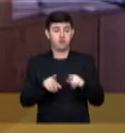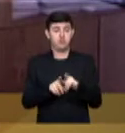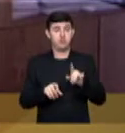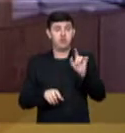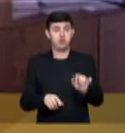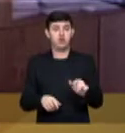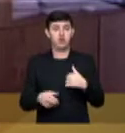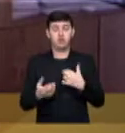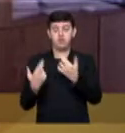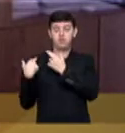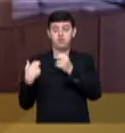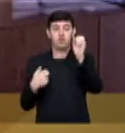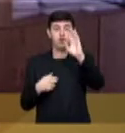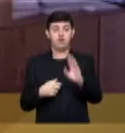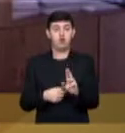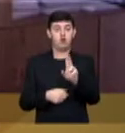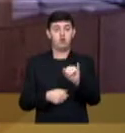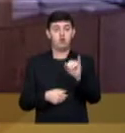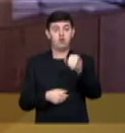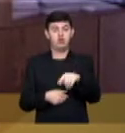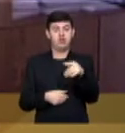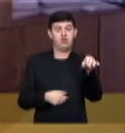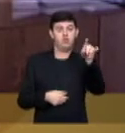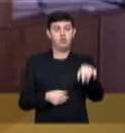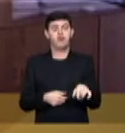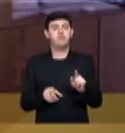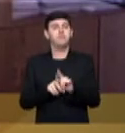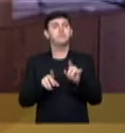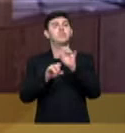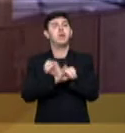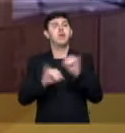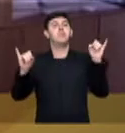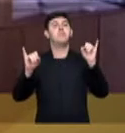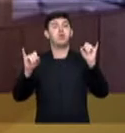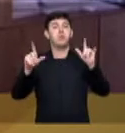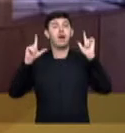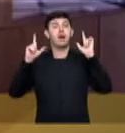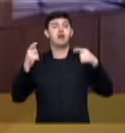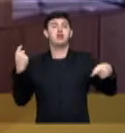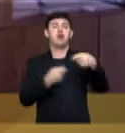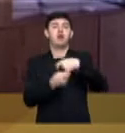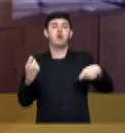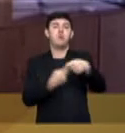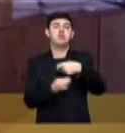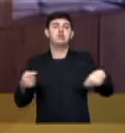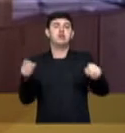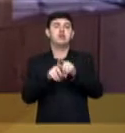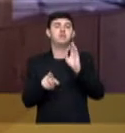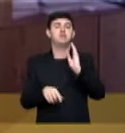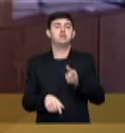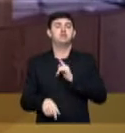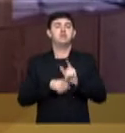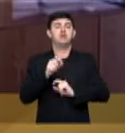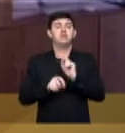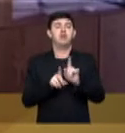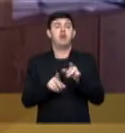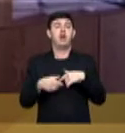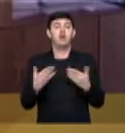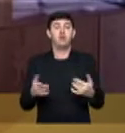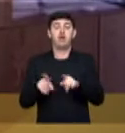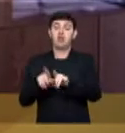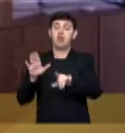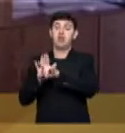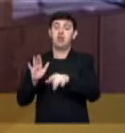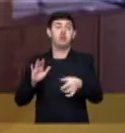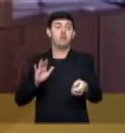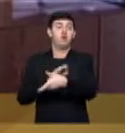privativamente a União legislar sobre propaganda comercial. A norma impugnada proíbe a publicidade, ou